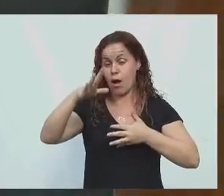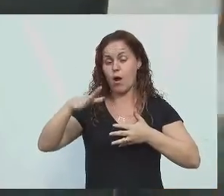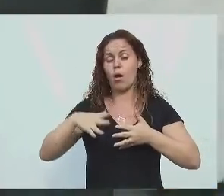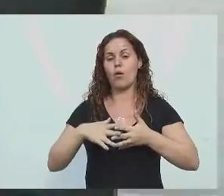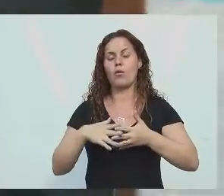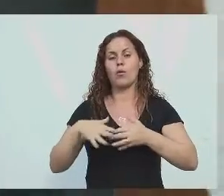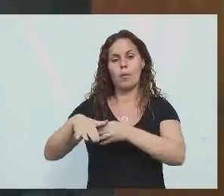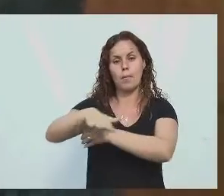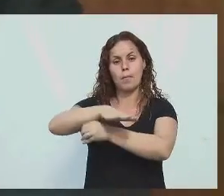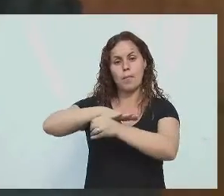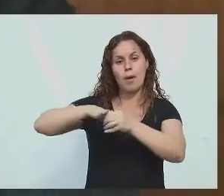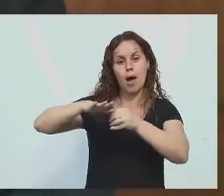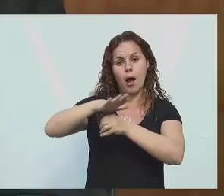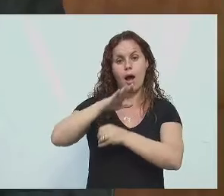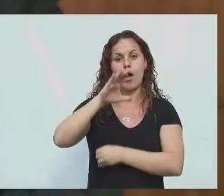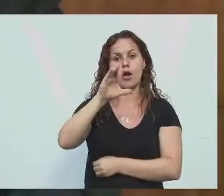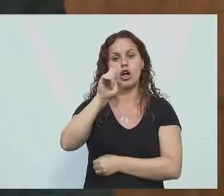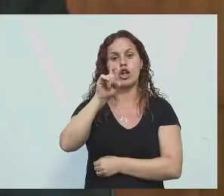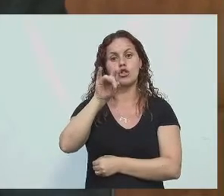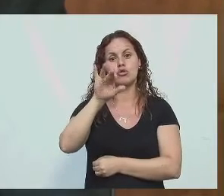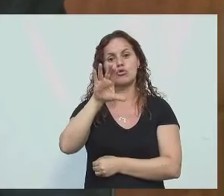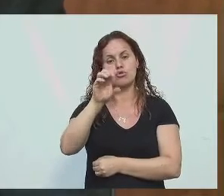bairro Cantinho do Céu,